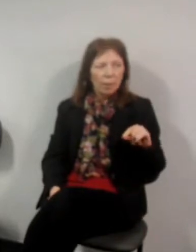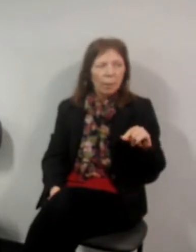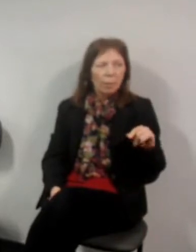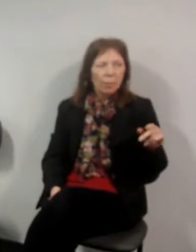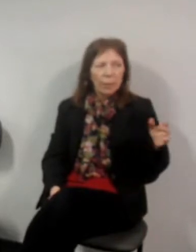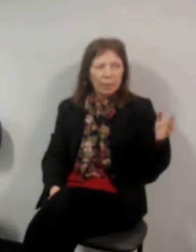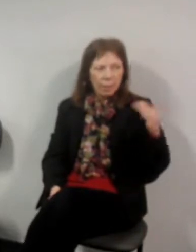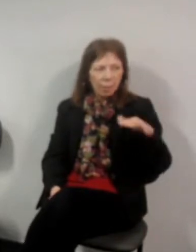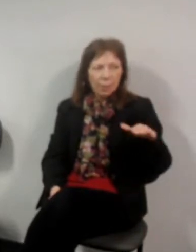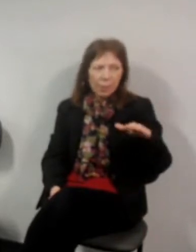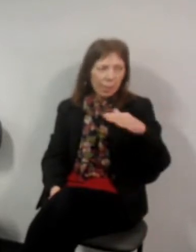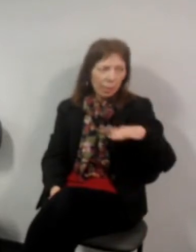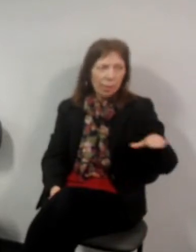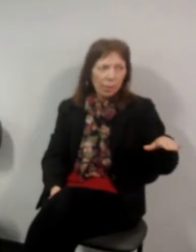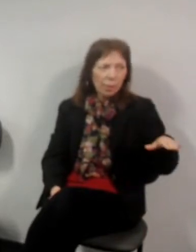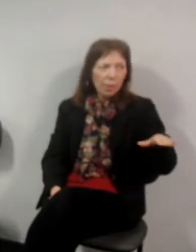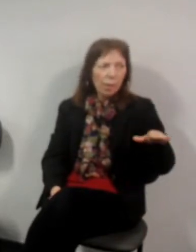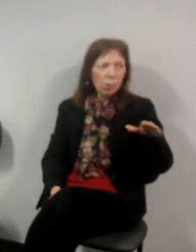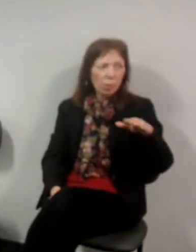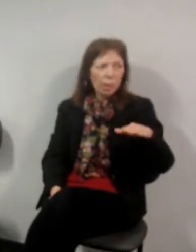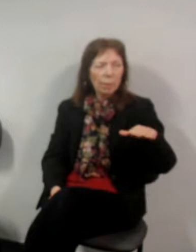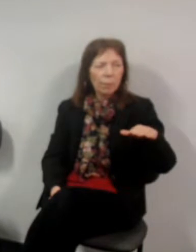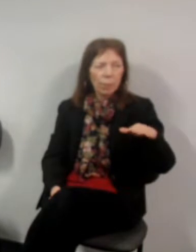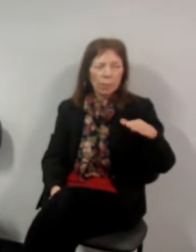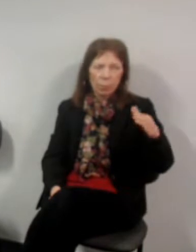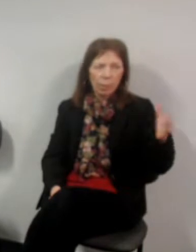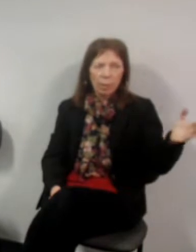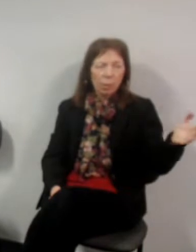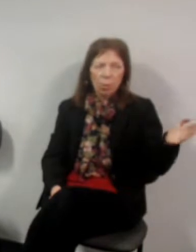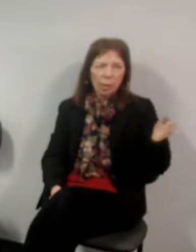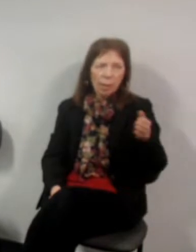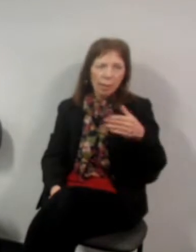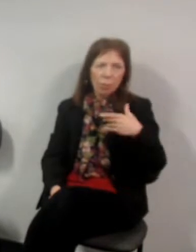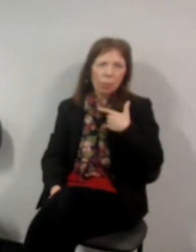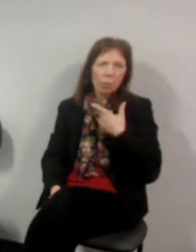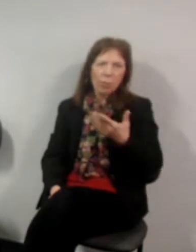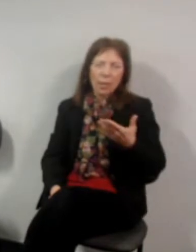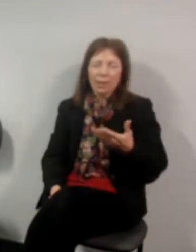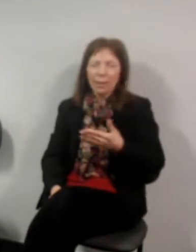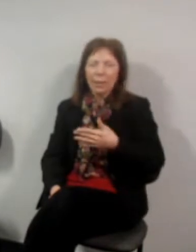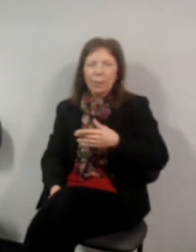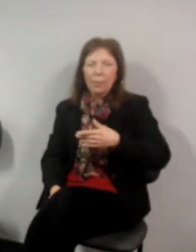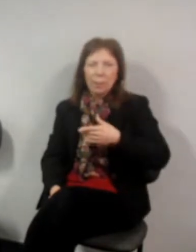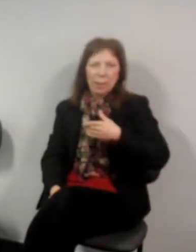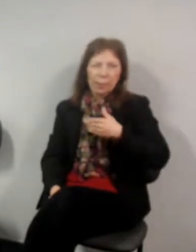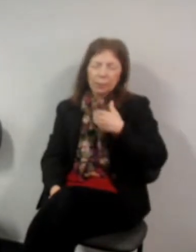Entendi. Mas essa fase inicial só, né? Por exemplo, eu que sou pediatra,